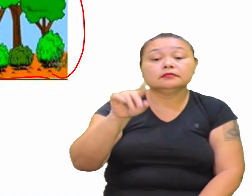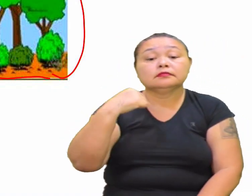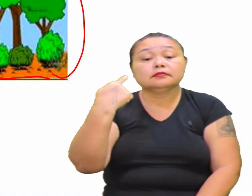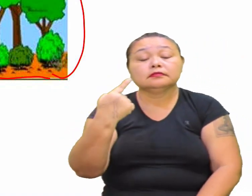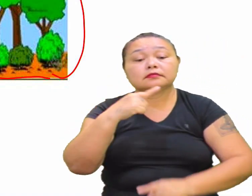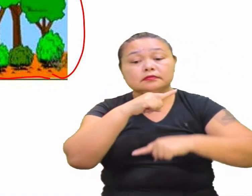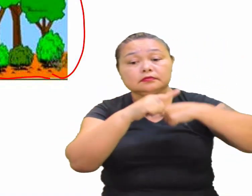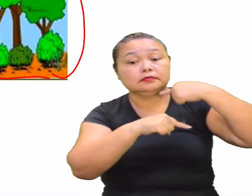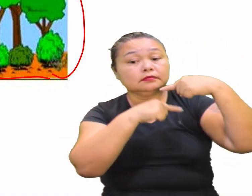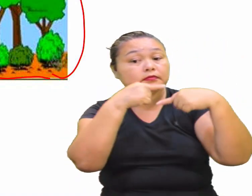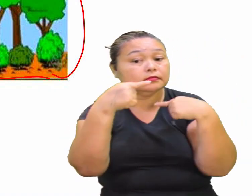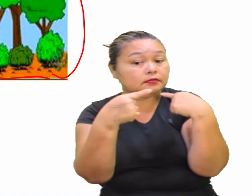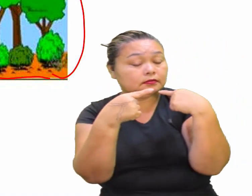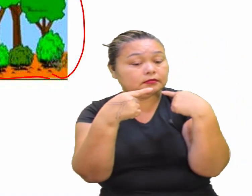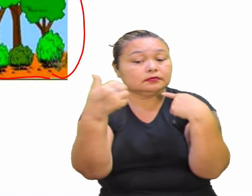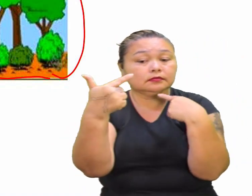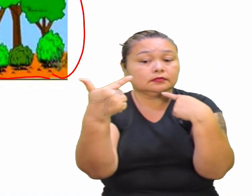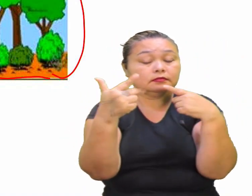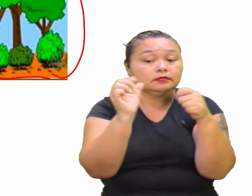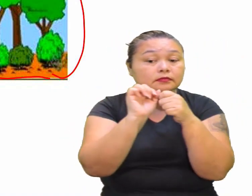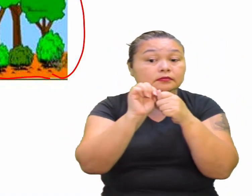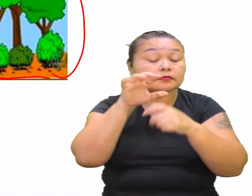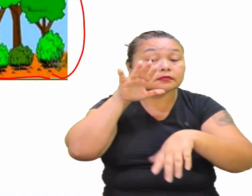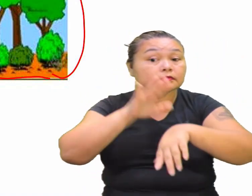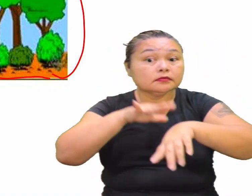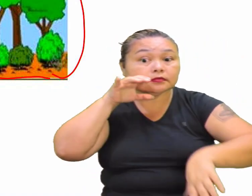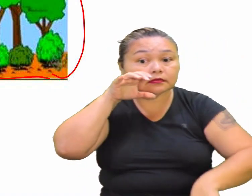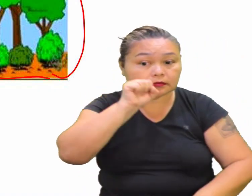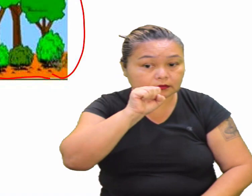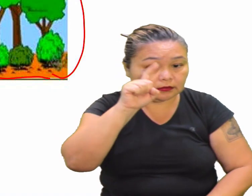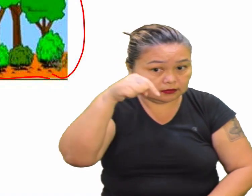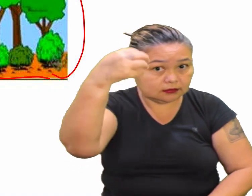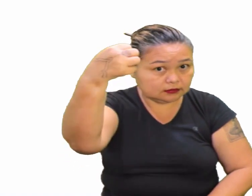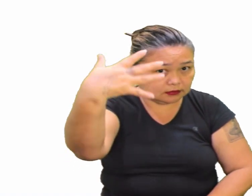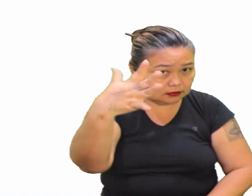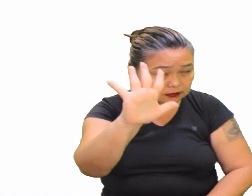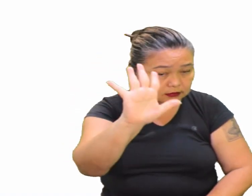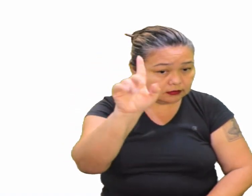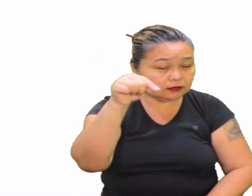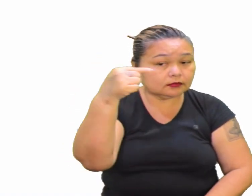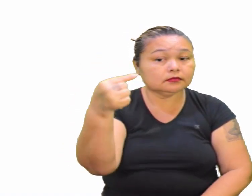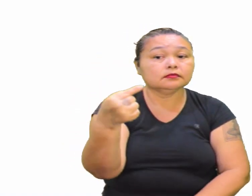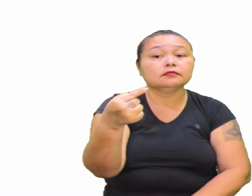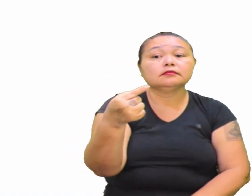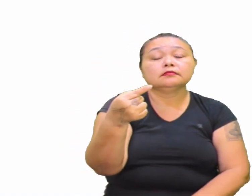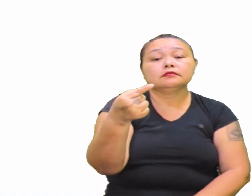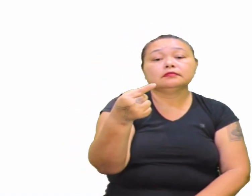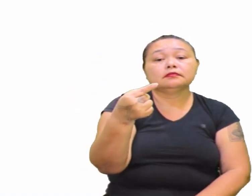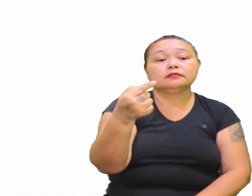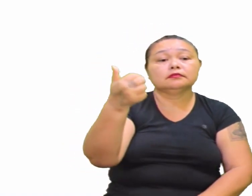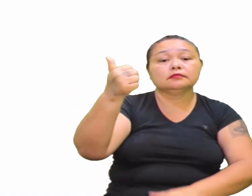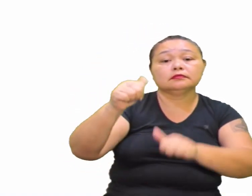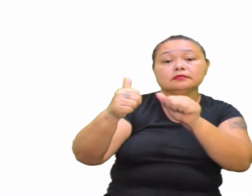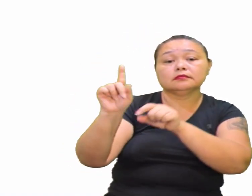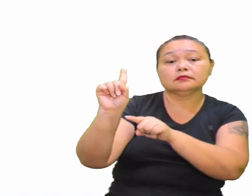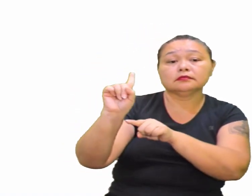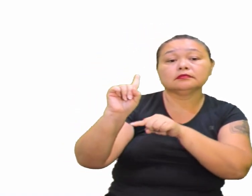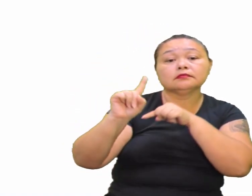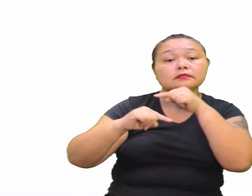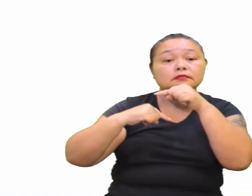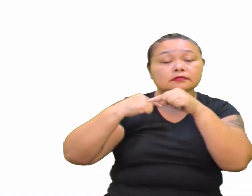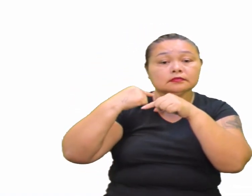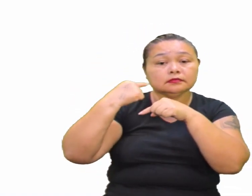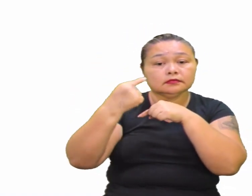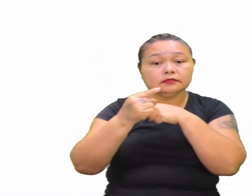da sucessão secundária, que é bem mais rápido, mas depois vamos estar falando. Vamos prosseguir aqui e vamos analisar aqui, né? Conforme